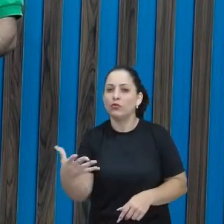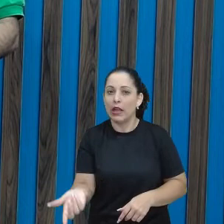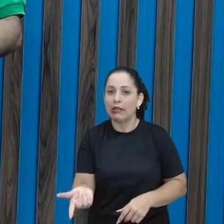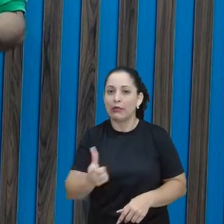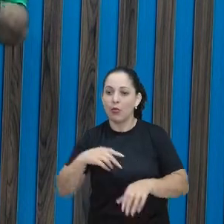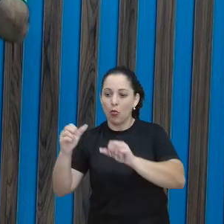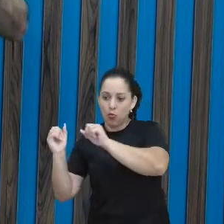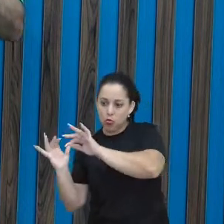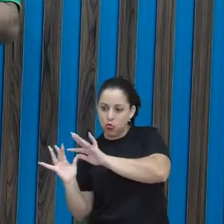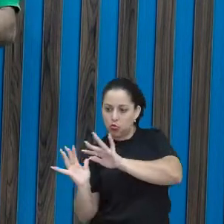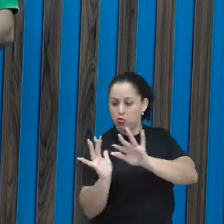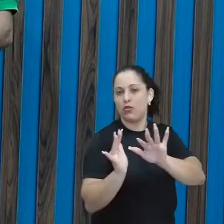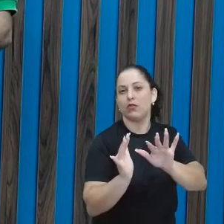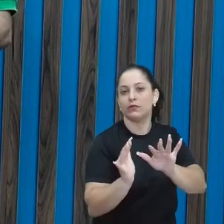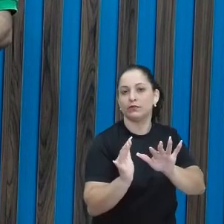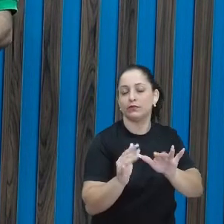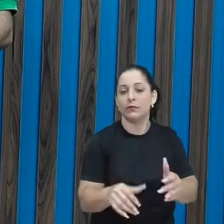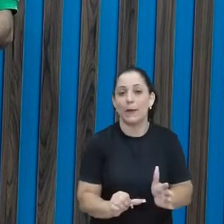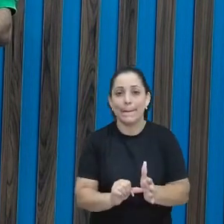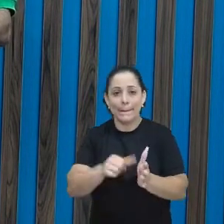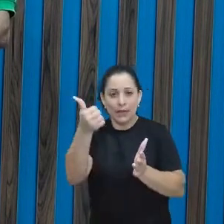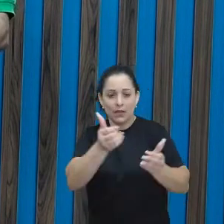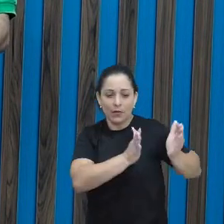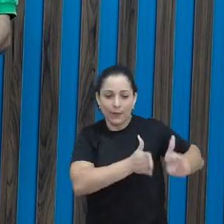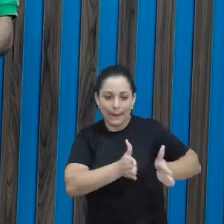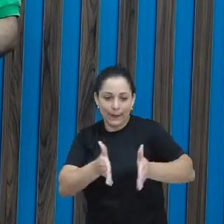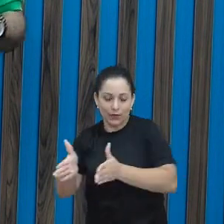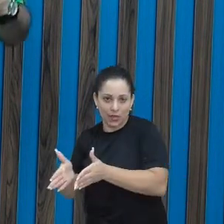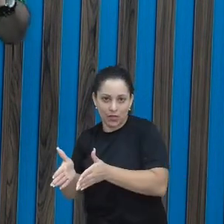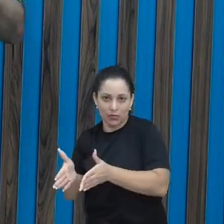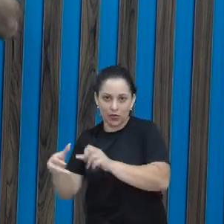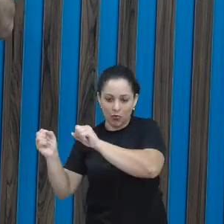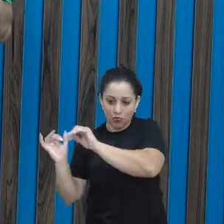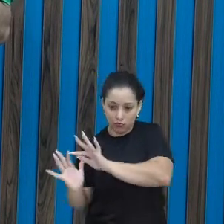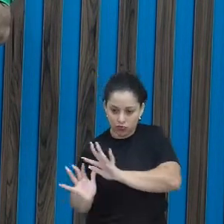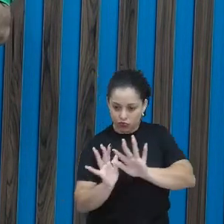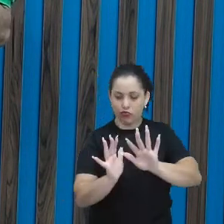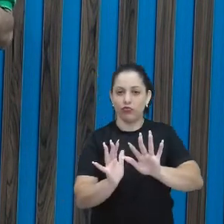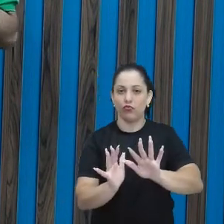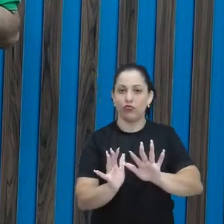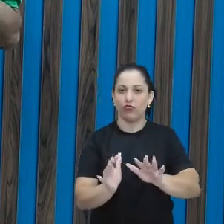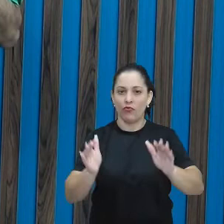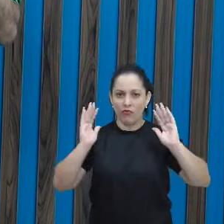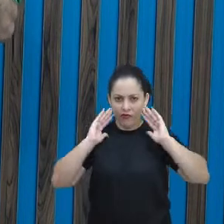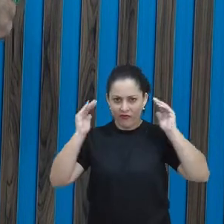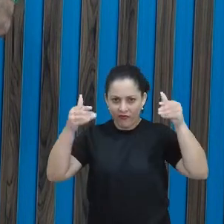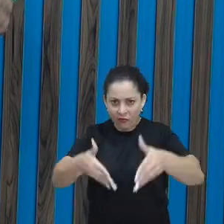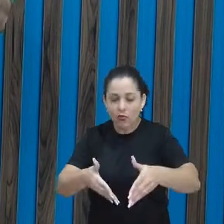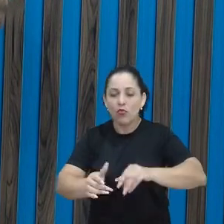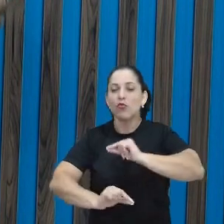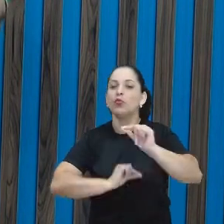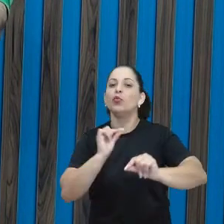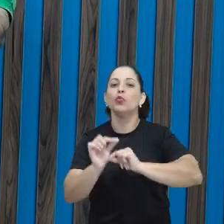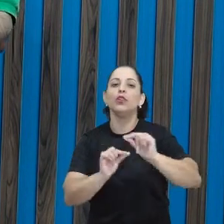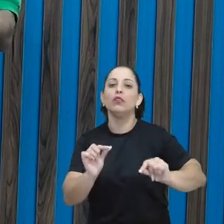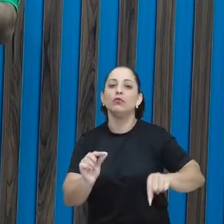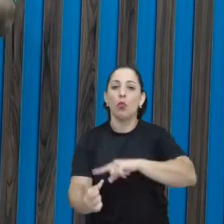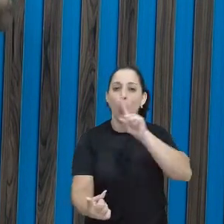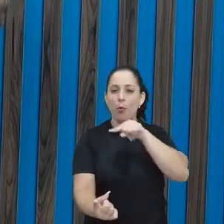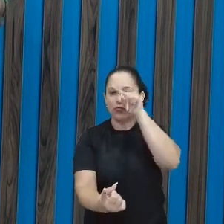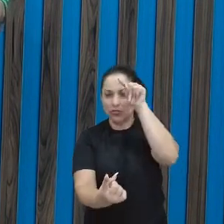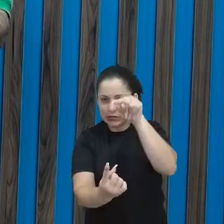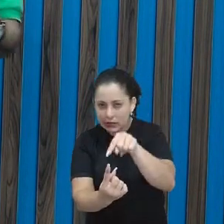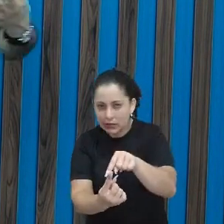colonização. E se o primeiro processo de colonização, ele centrou os seus objetivos